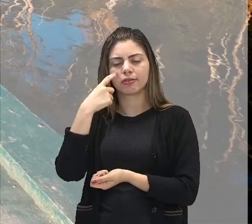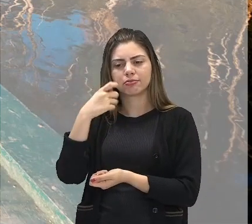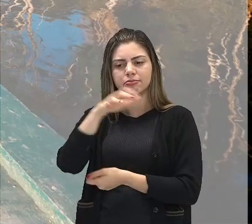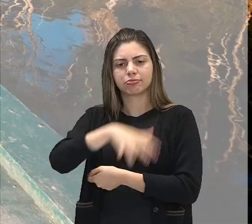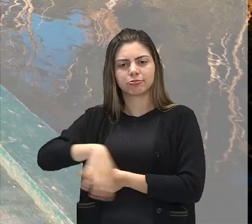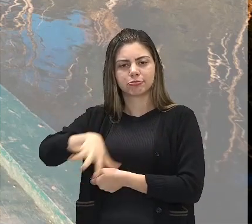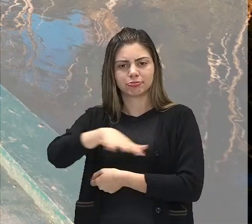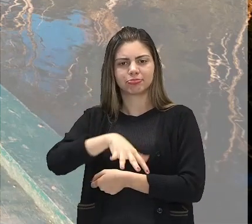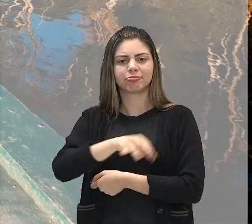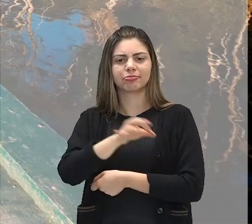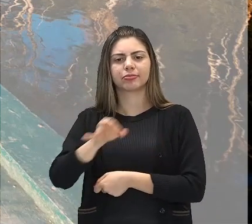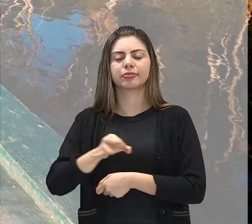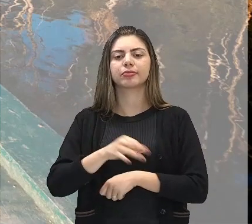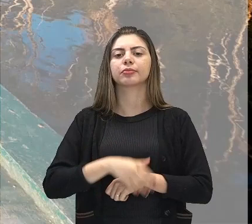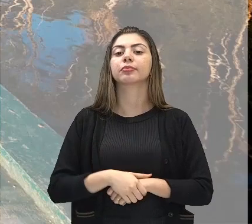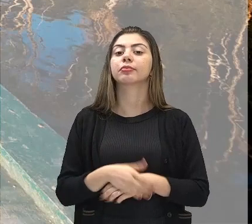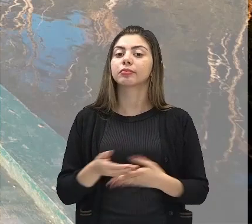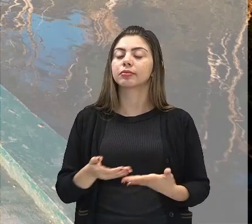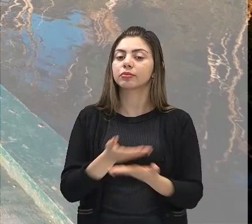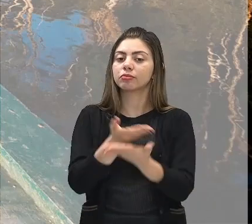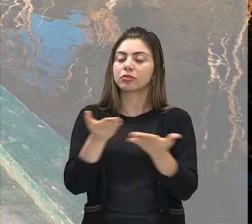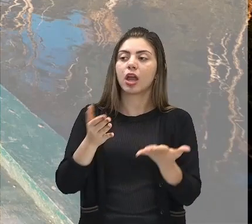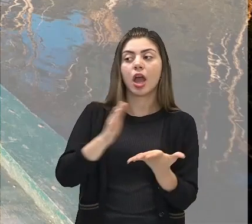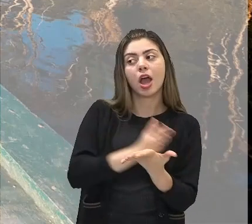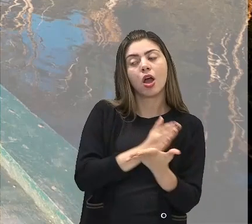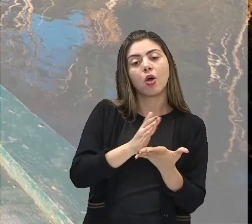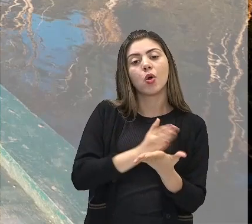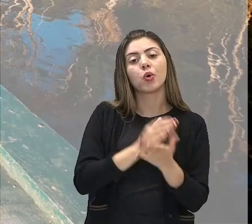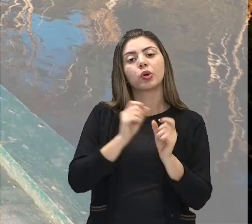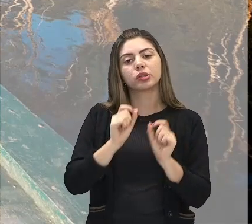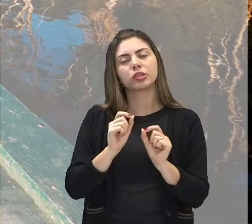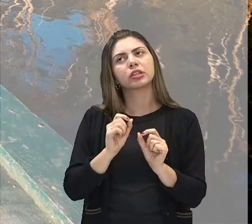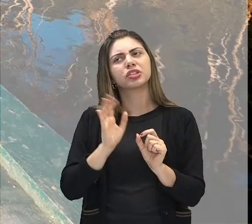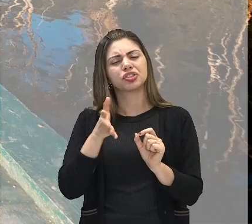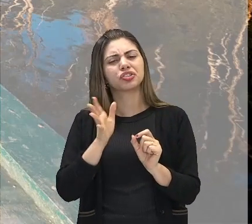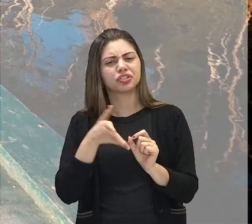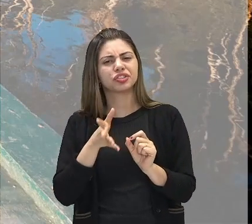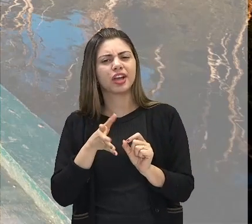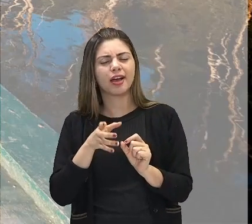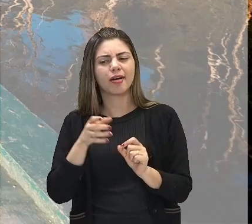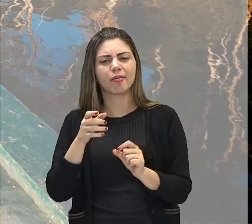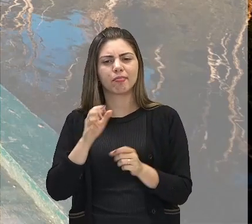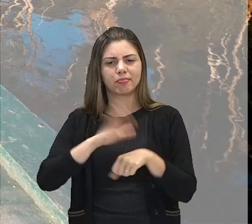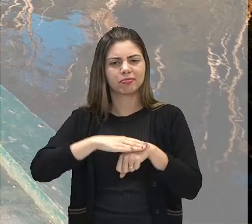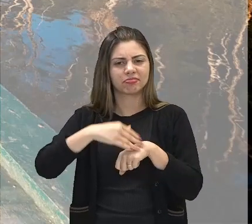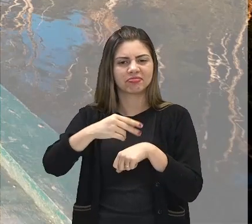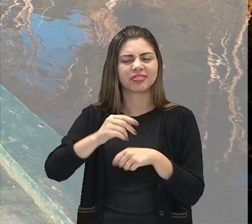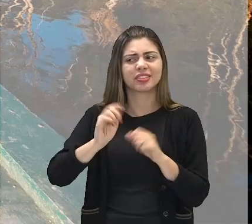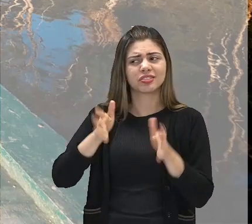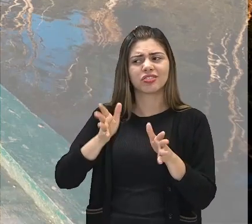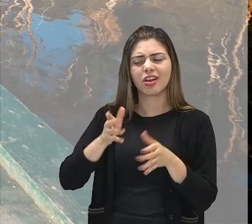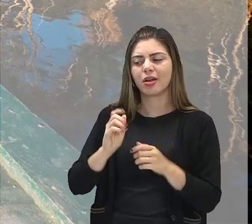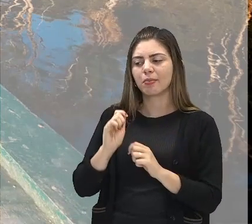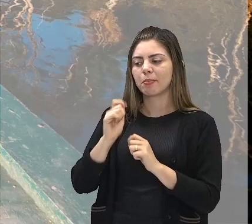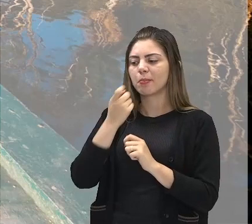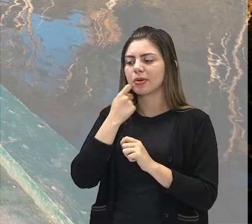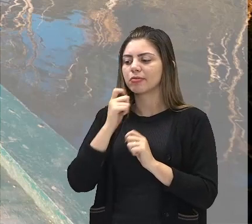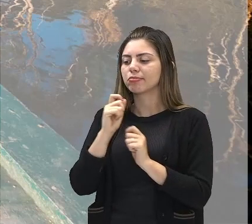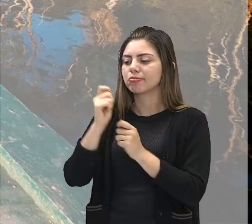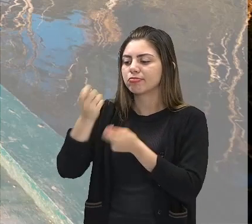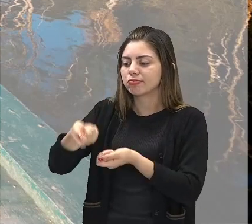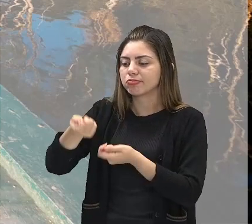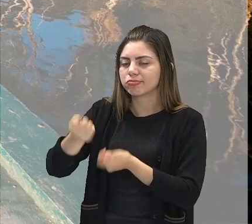região, né, em que alguns de vocês, né, eu acho que já praticaram aí a pesca com o caniço, né, com o